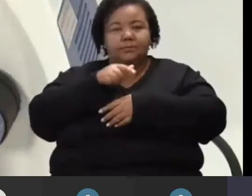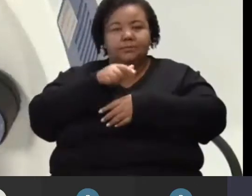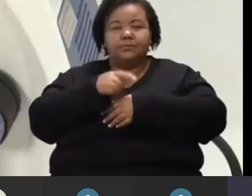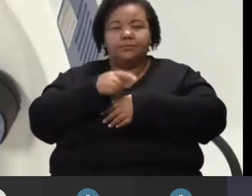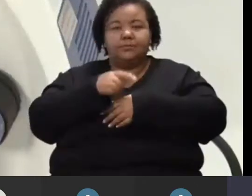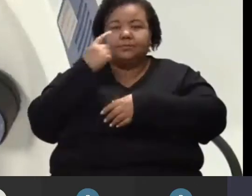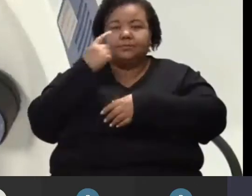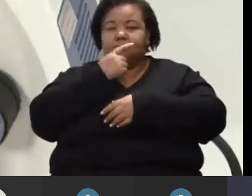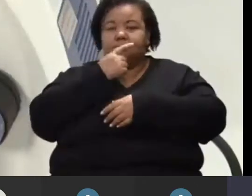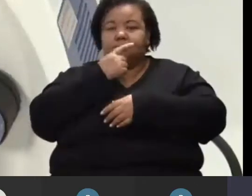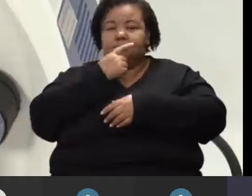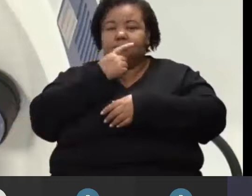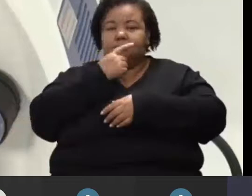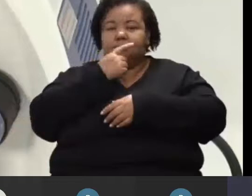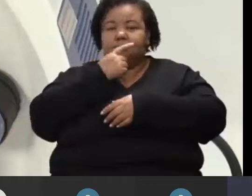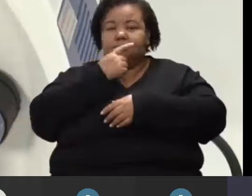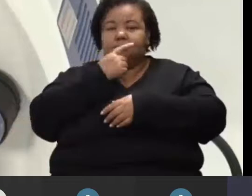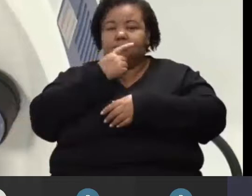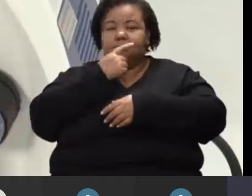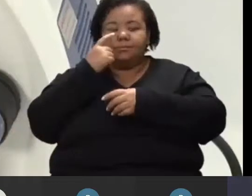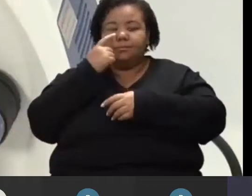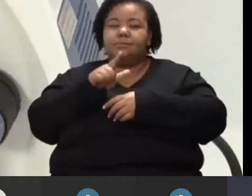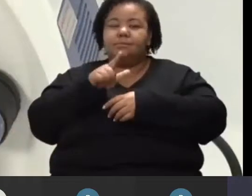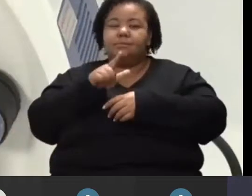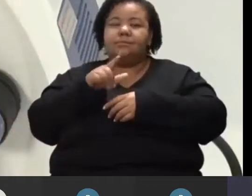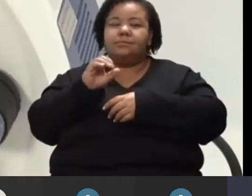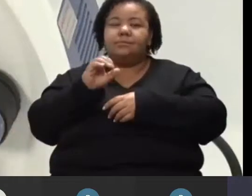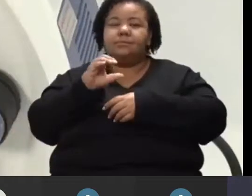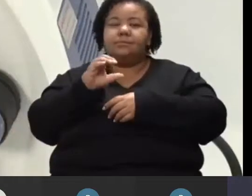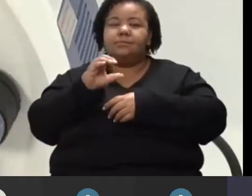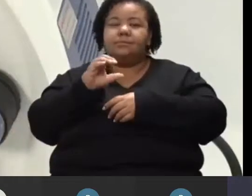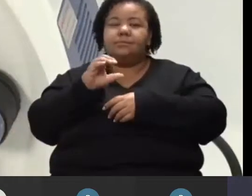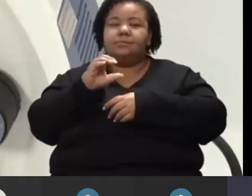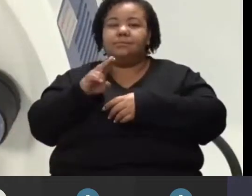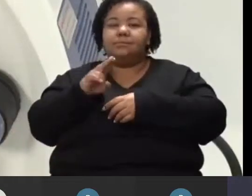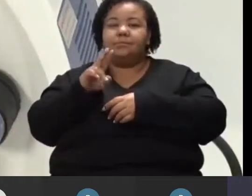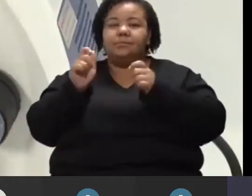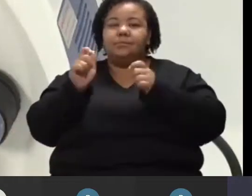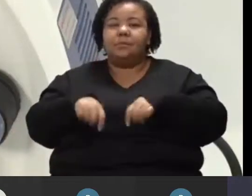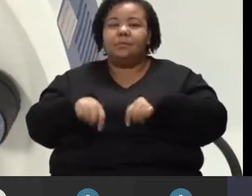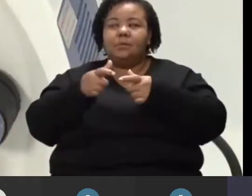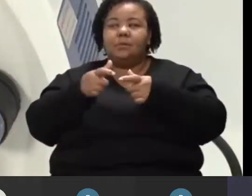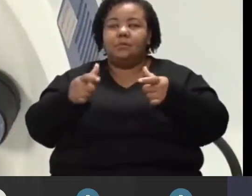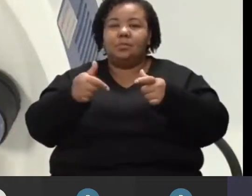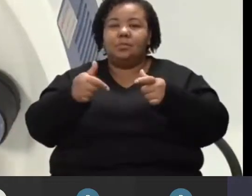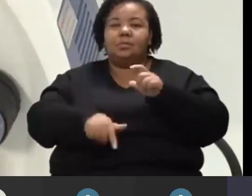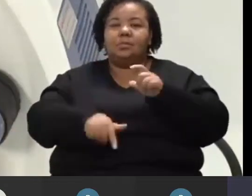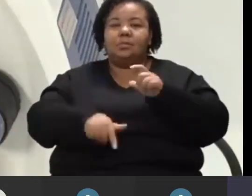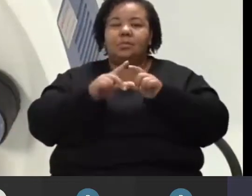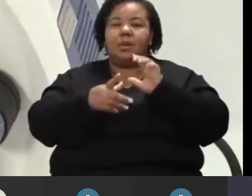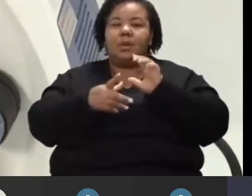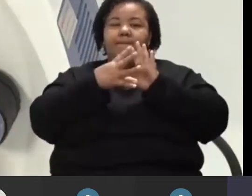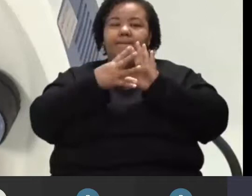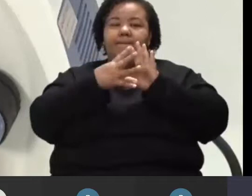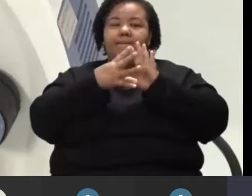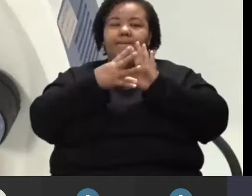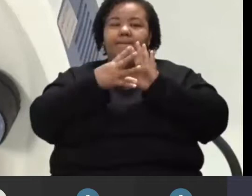E ali os olhos estão na ocular, a lente ocular, que vai servir para ampliar a imagem formada